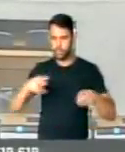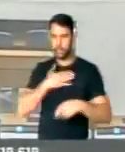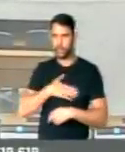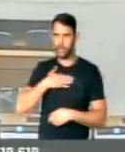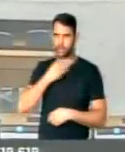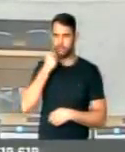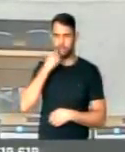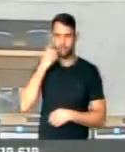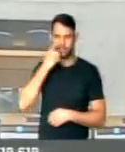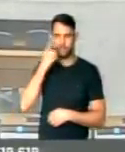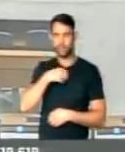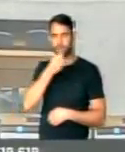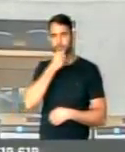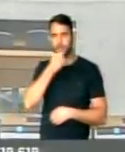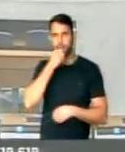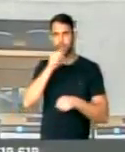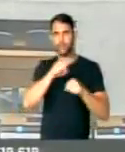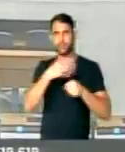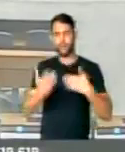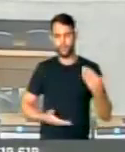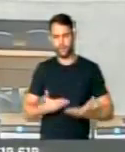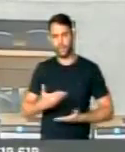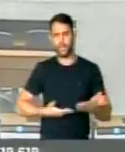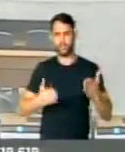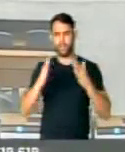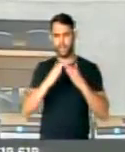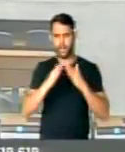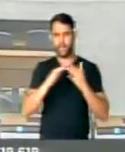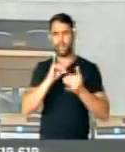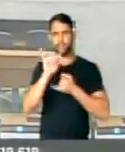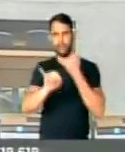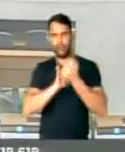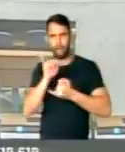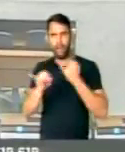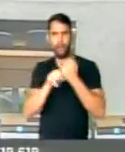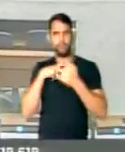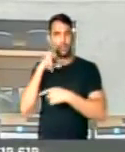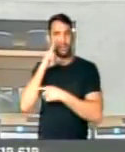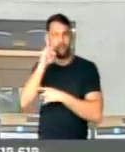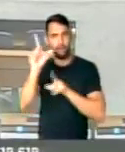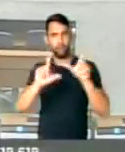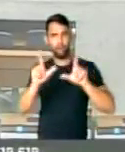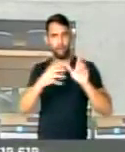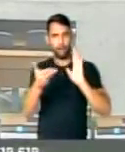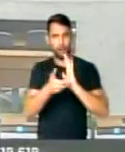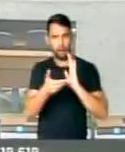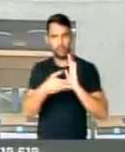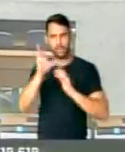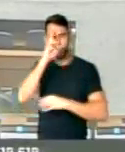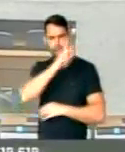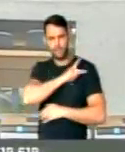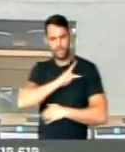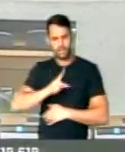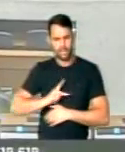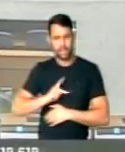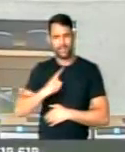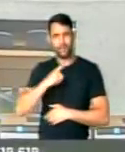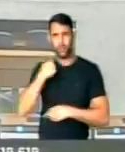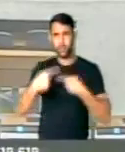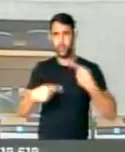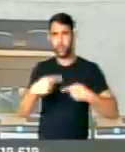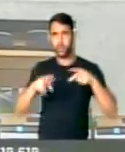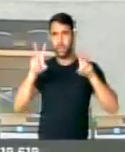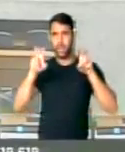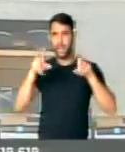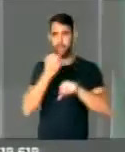colegas deputados, imprensa, galeria, funcionários da casa, internautas, telespectadores. Senhor presidente, em regra, eu não trato de